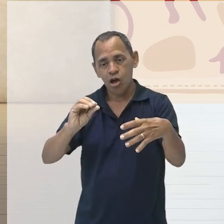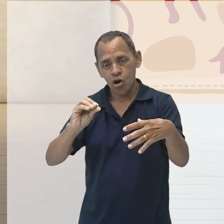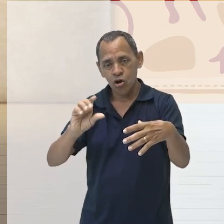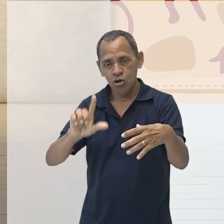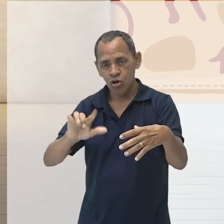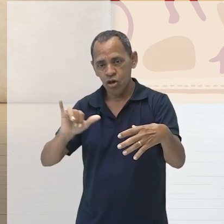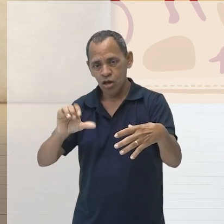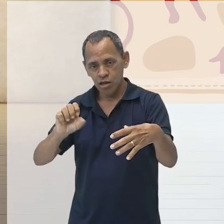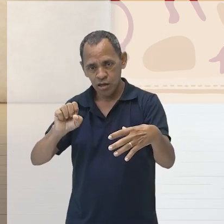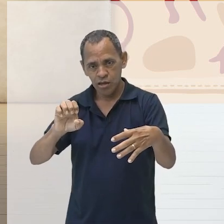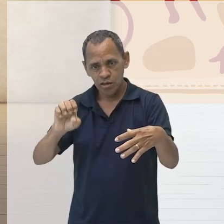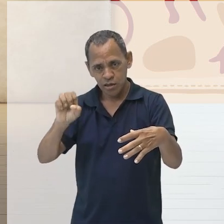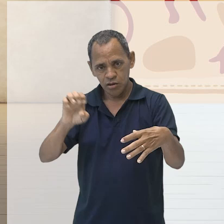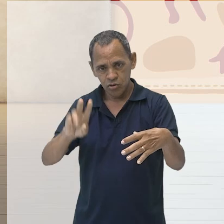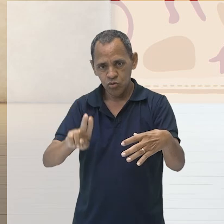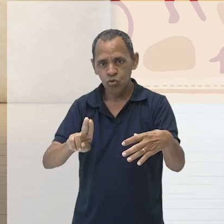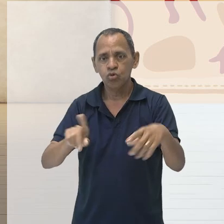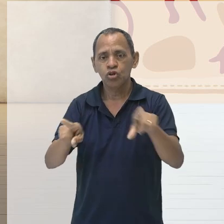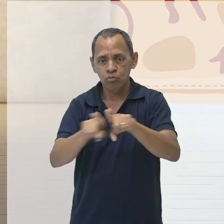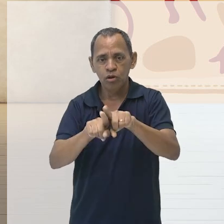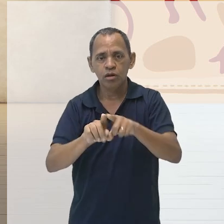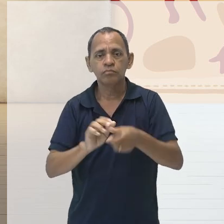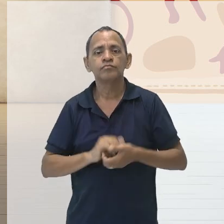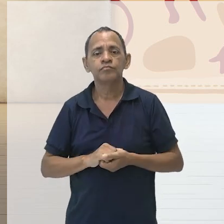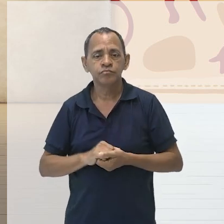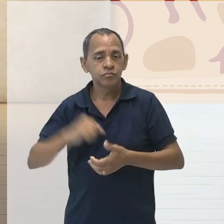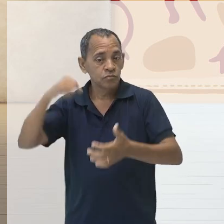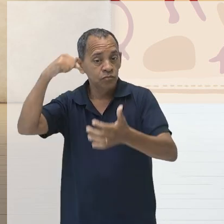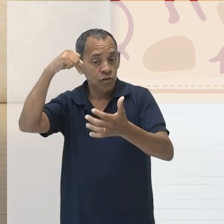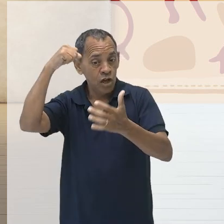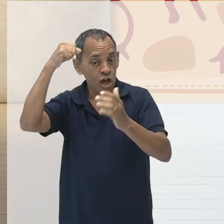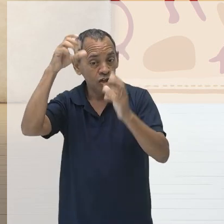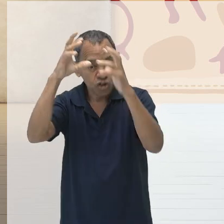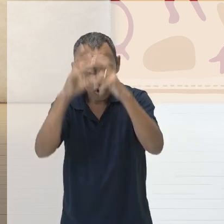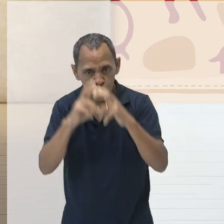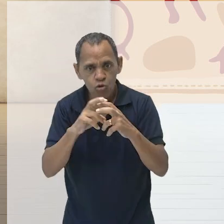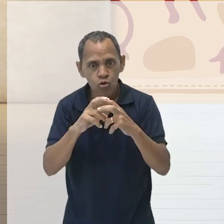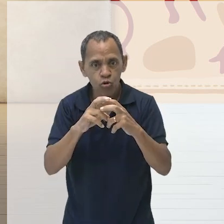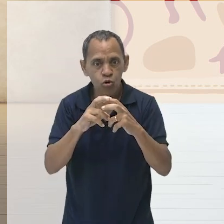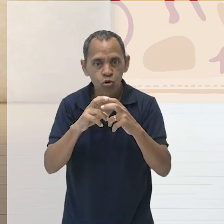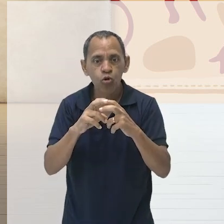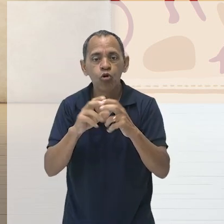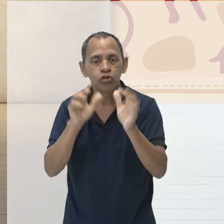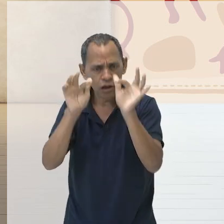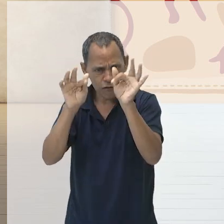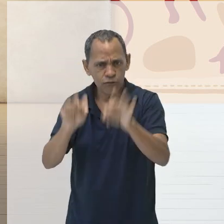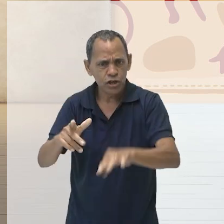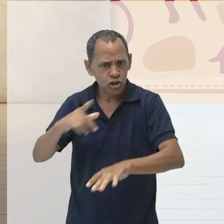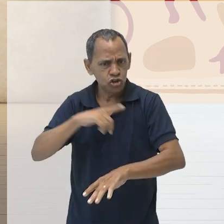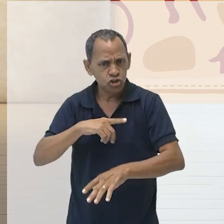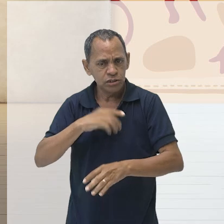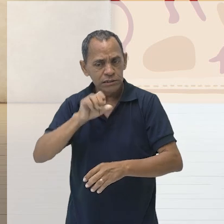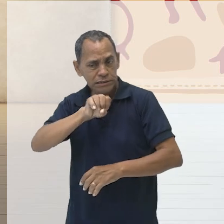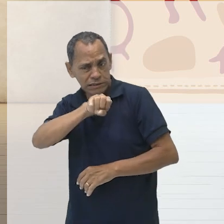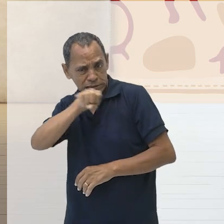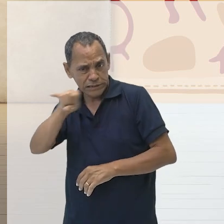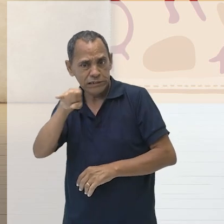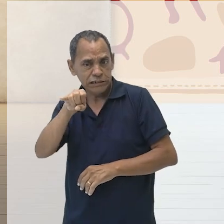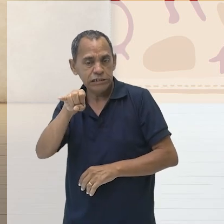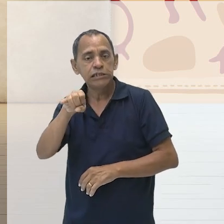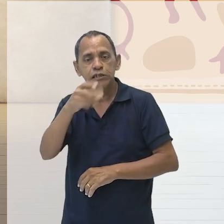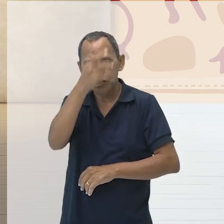vocês, essas lutas só acabavam quando um dos gladiadores ou dos animais que estavam ali no momento